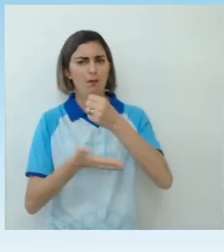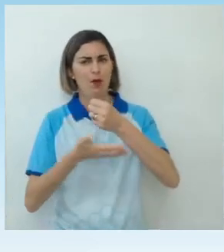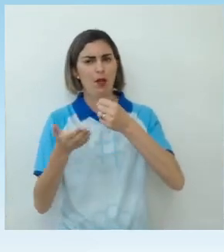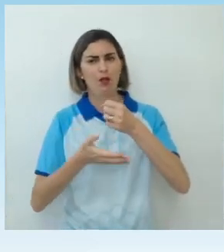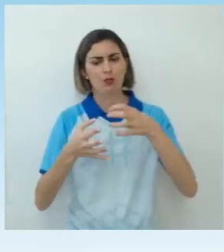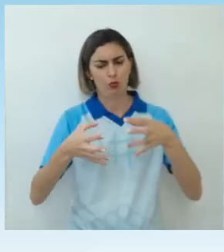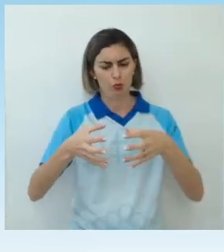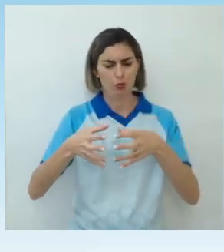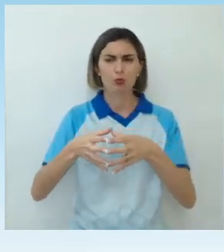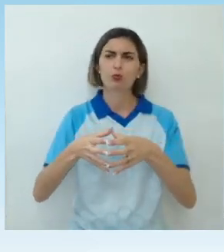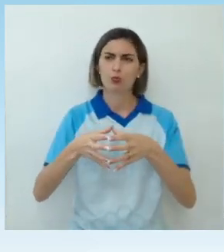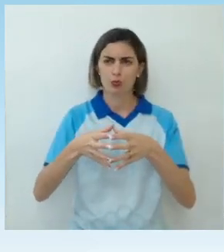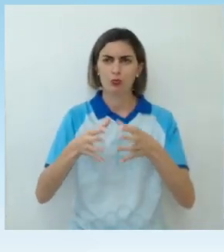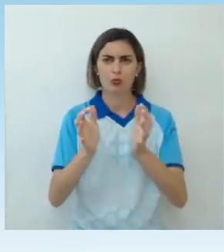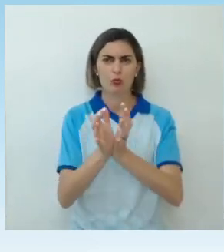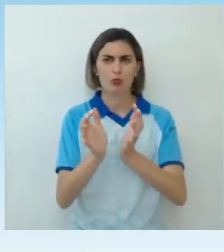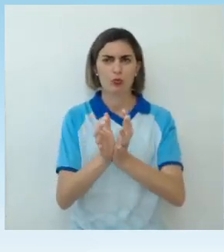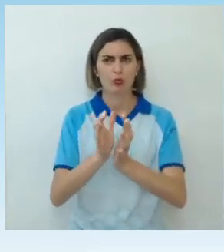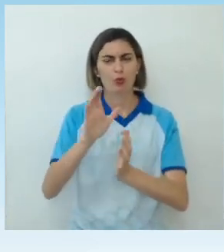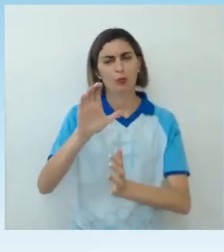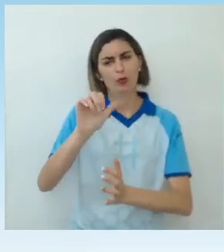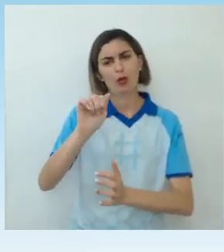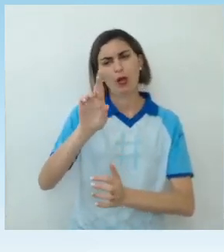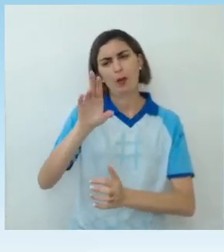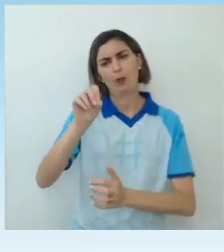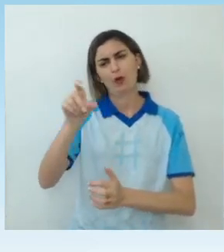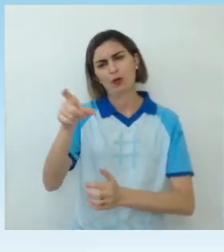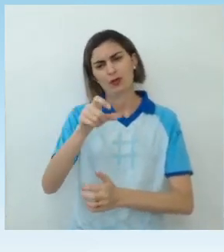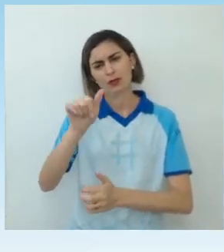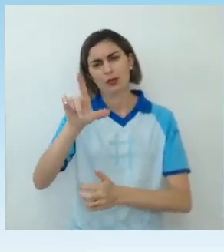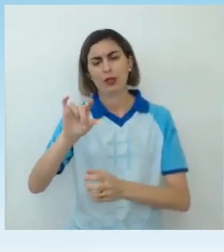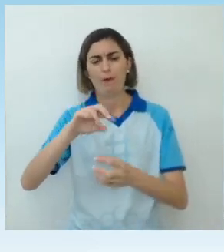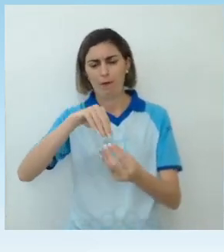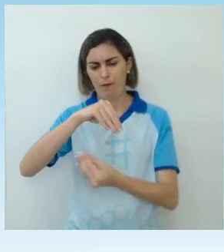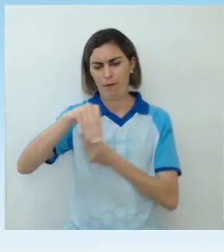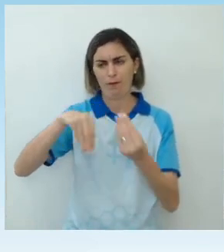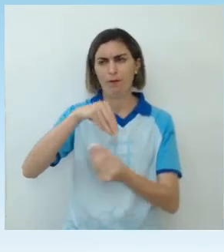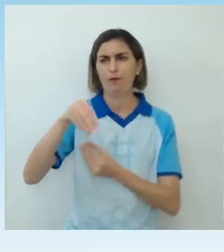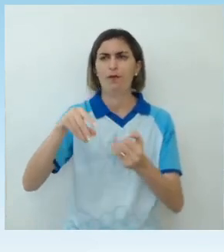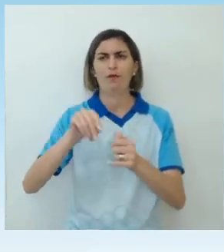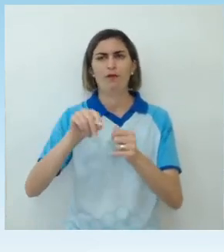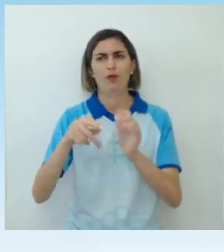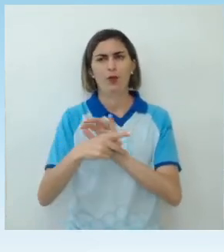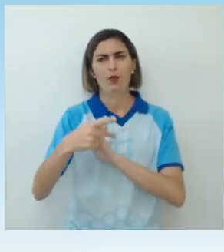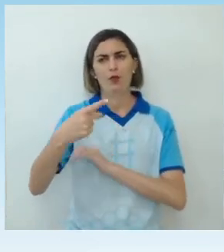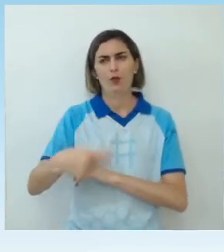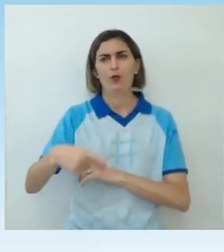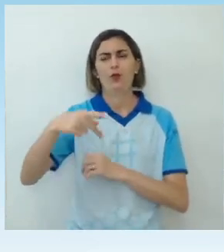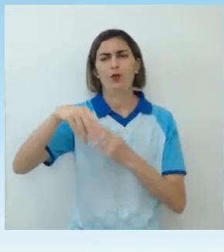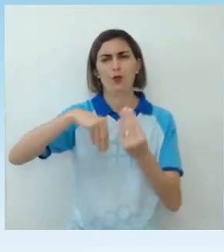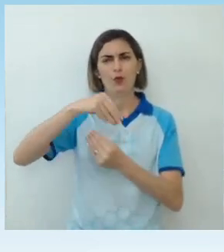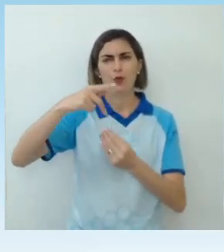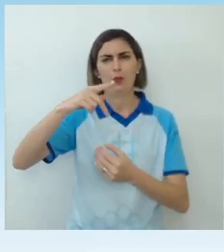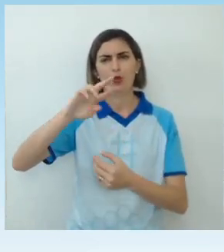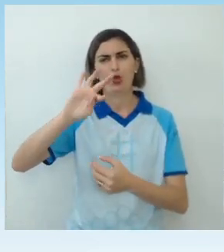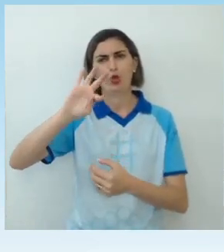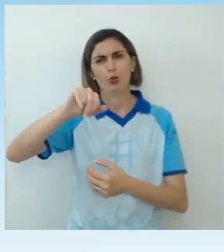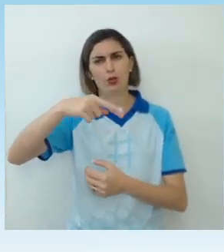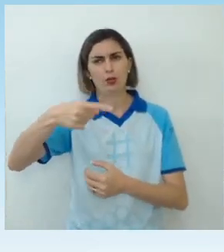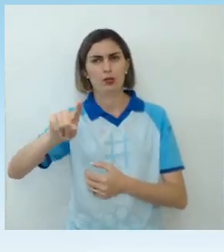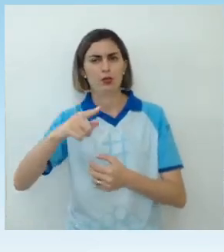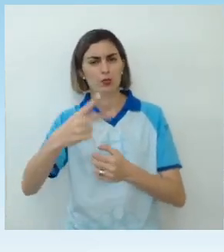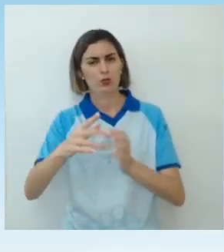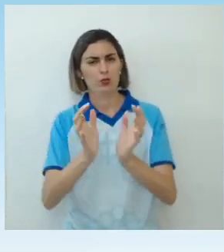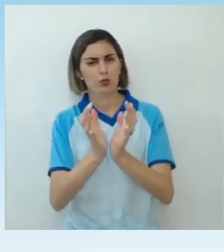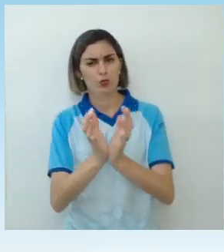base conjugada do grupo carboxila é formado da protonação deste grupo. Veja,